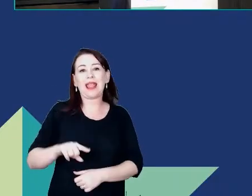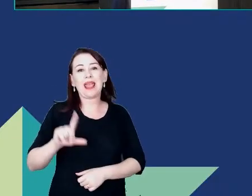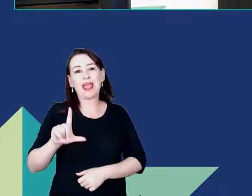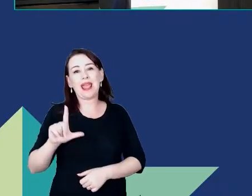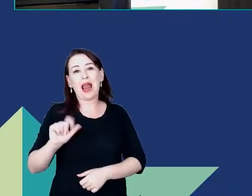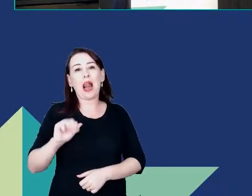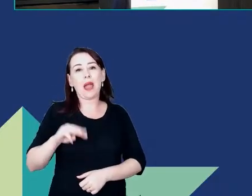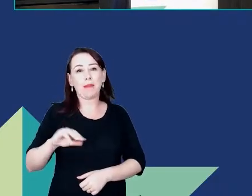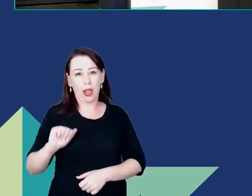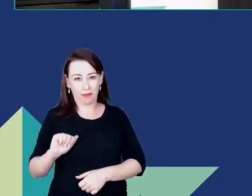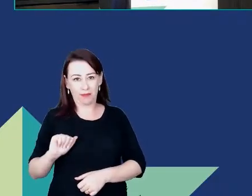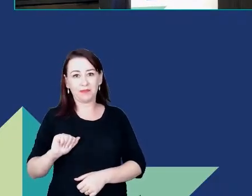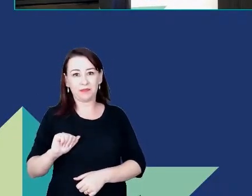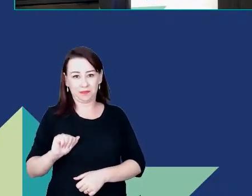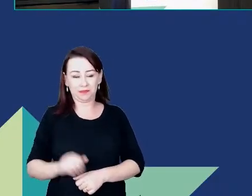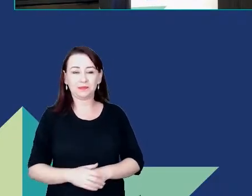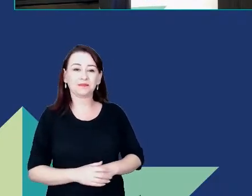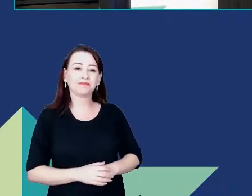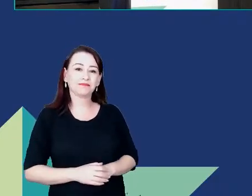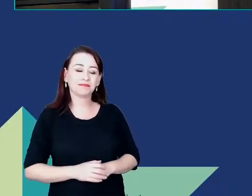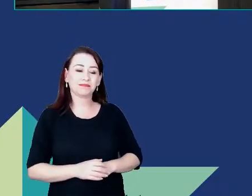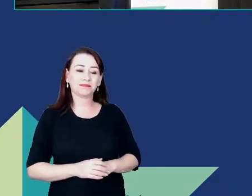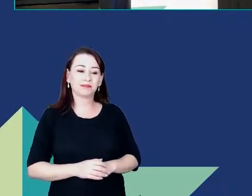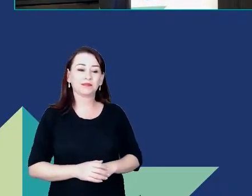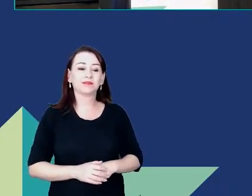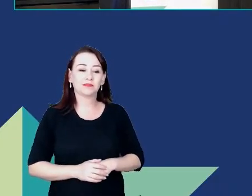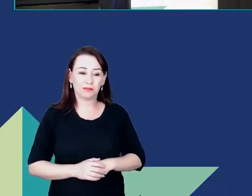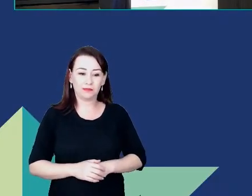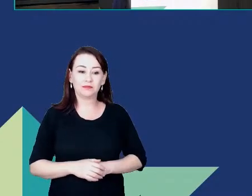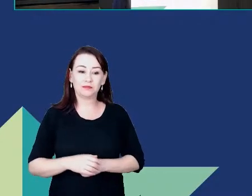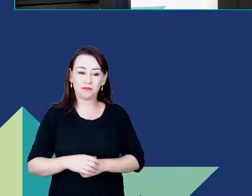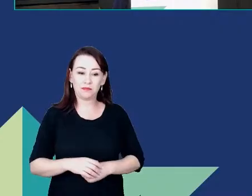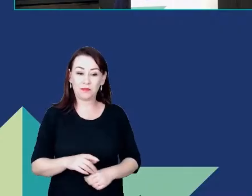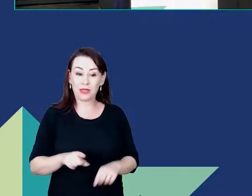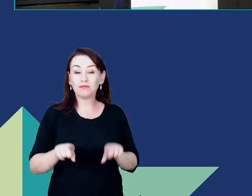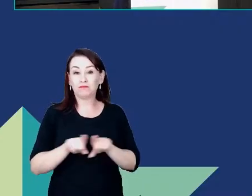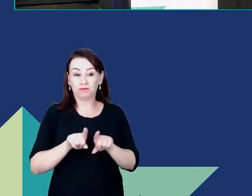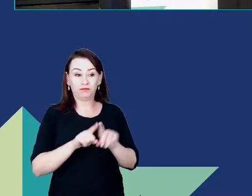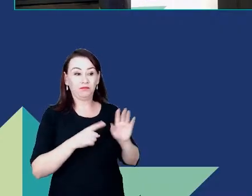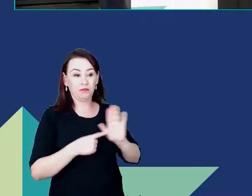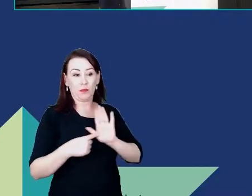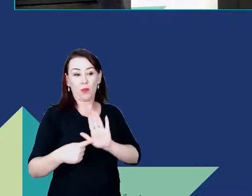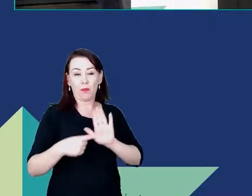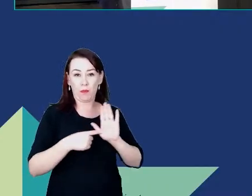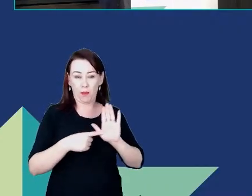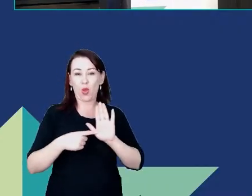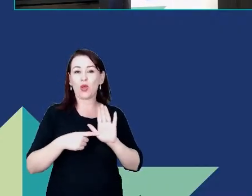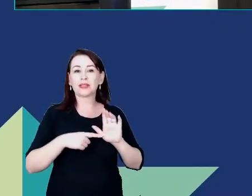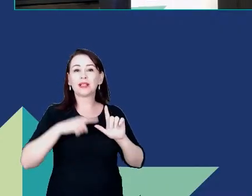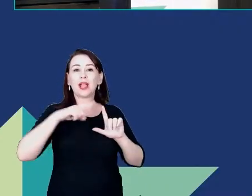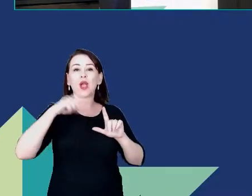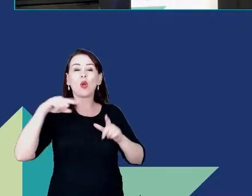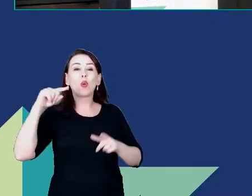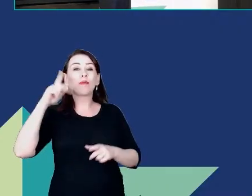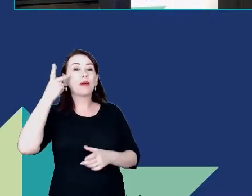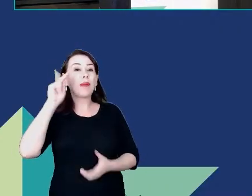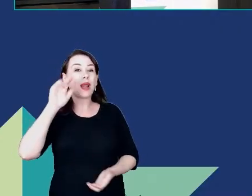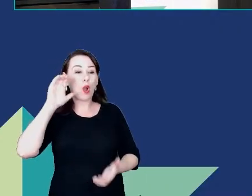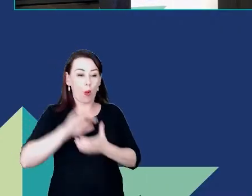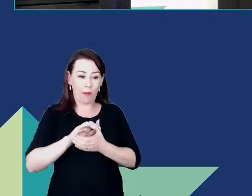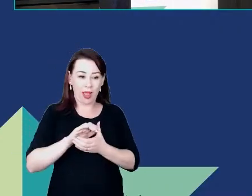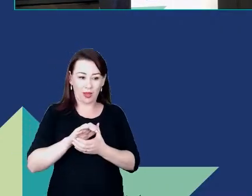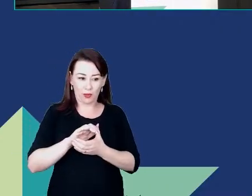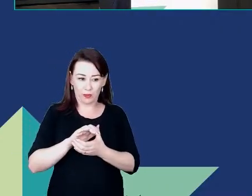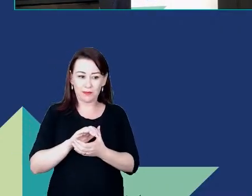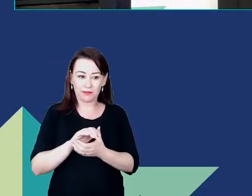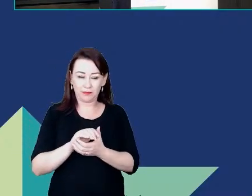Tá? E isso, evidentemente, né, tem um reflexo aí na nas curvas de compactação, né? E aqui o